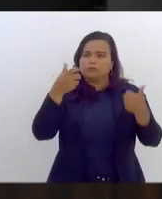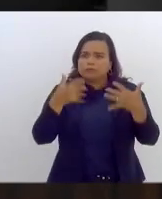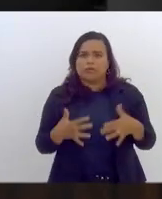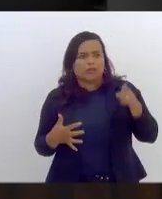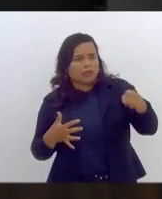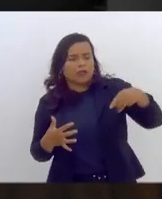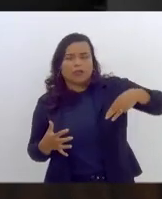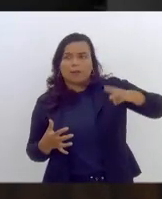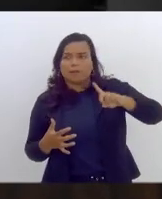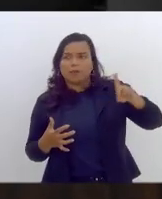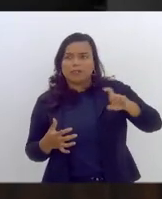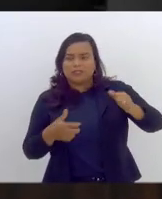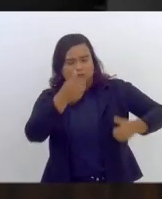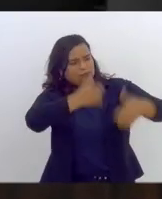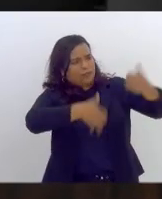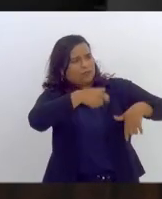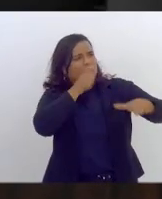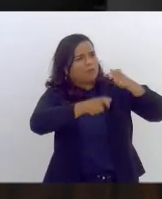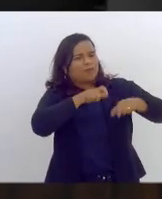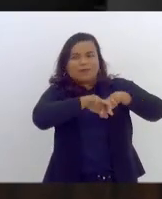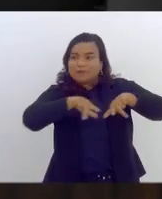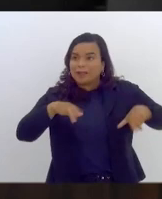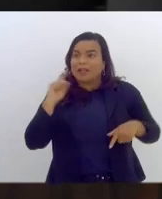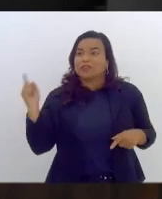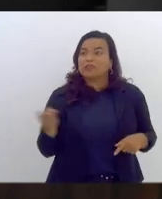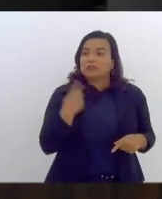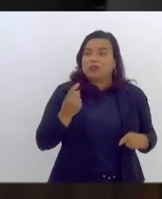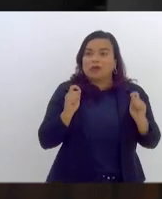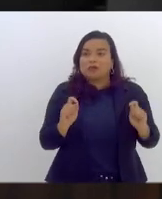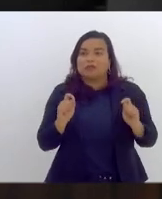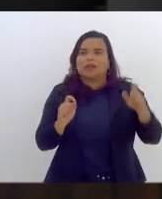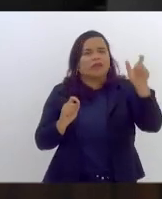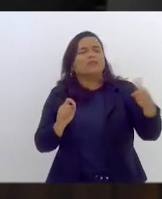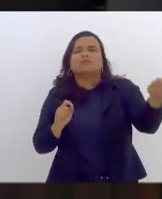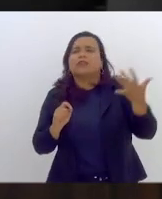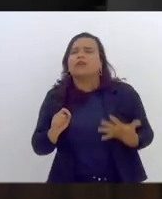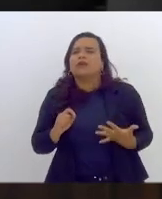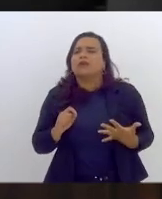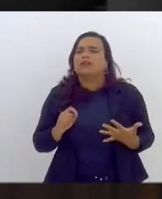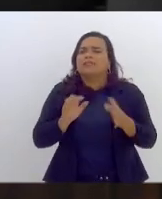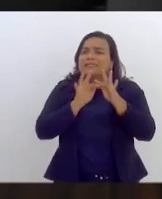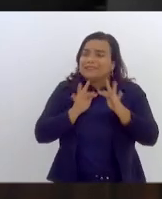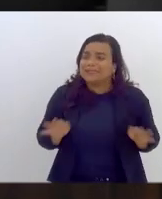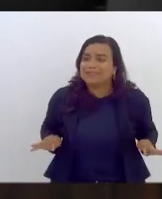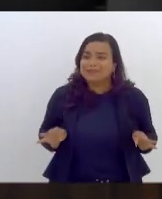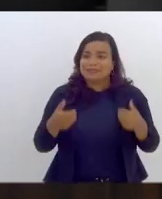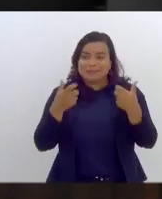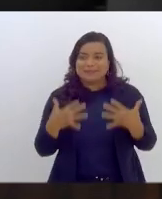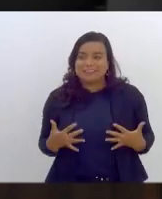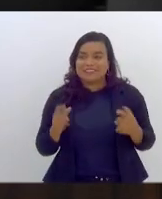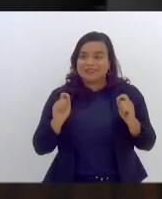palavras do Muniz, a gente, ele diz humildemente que,